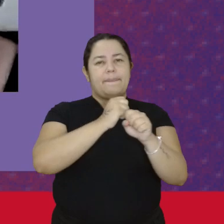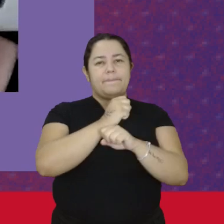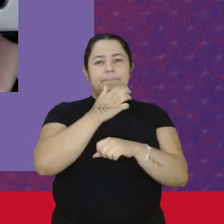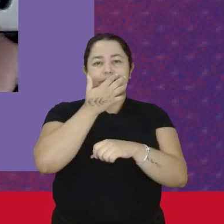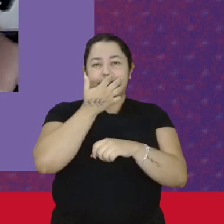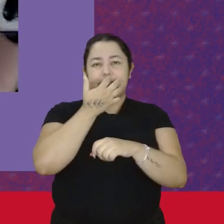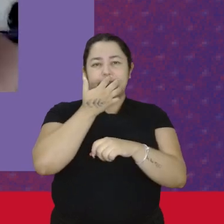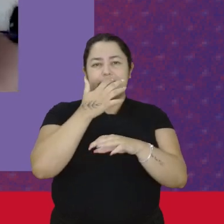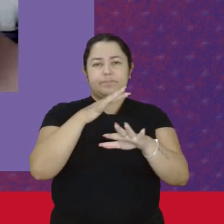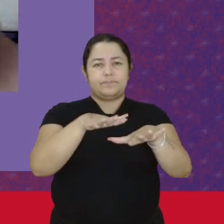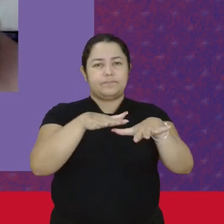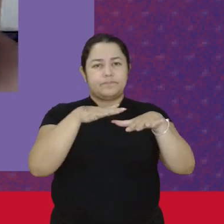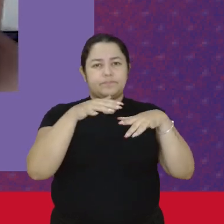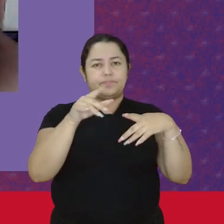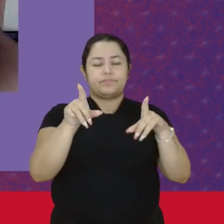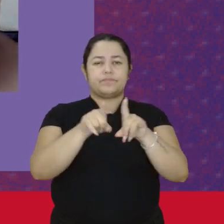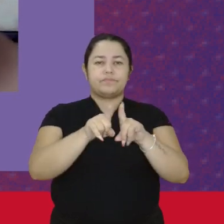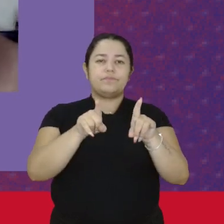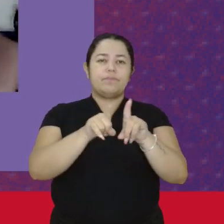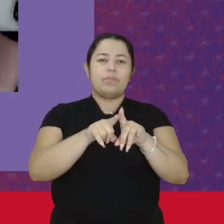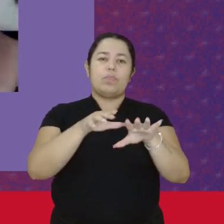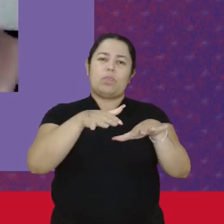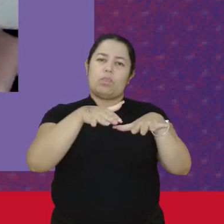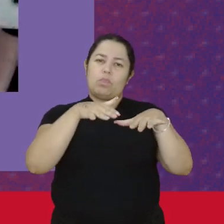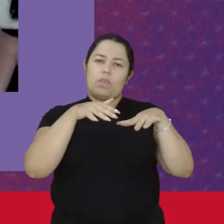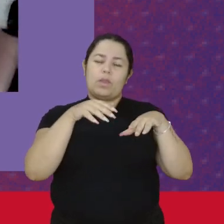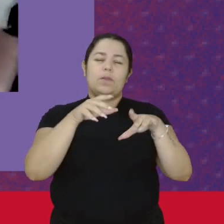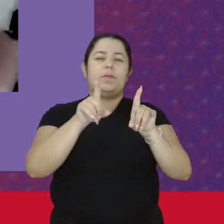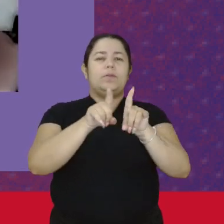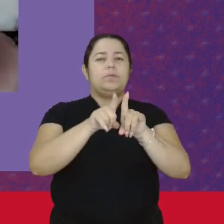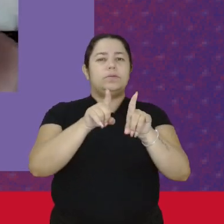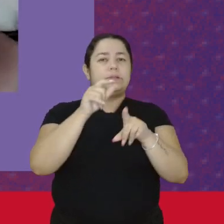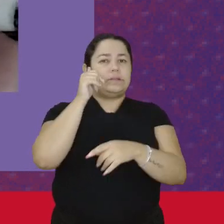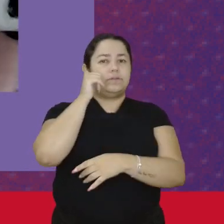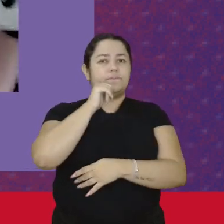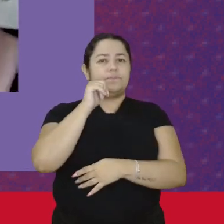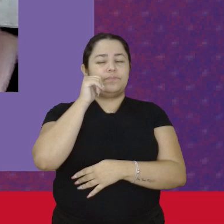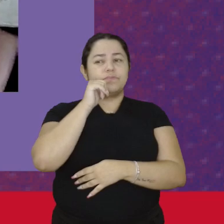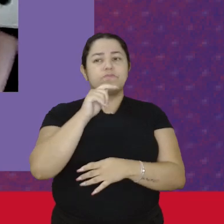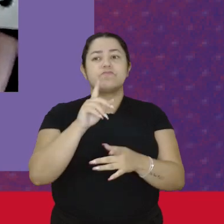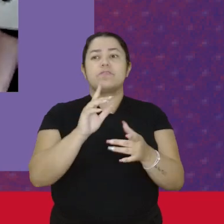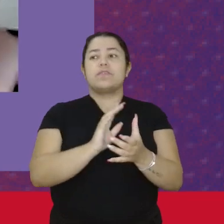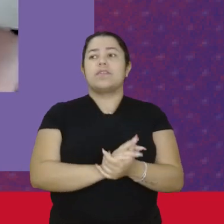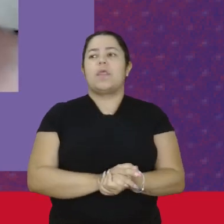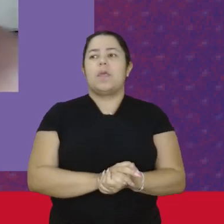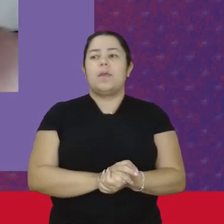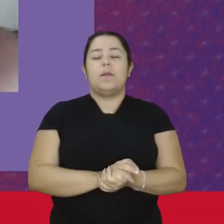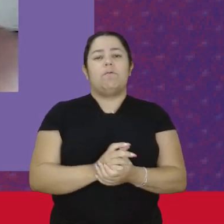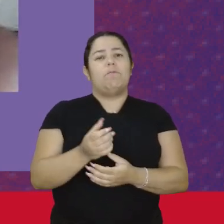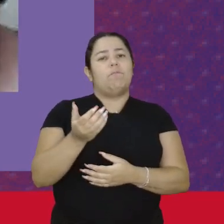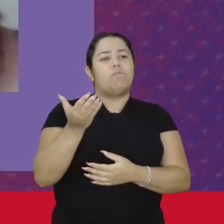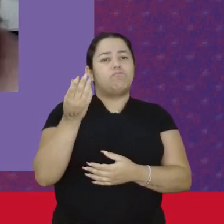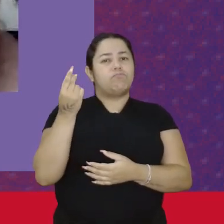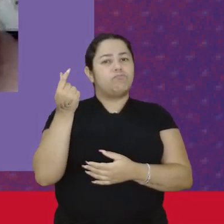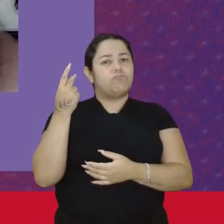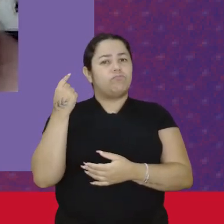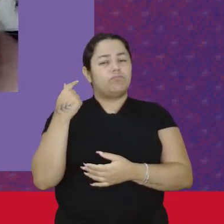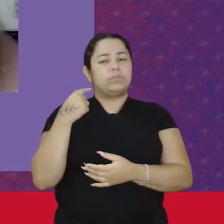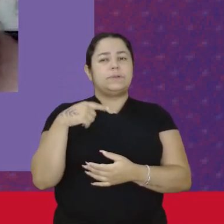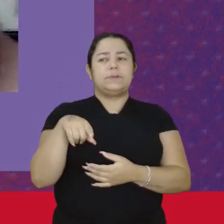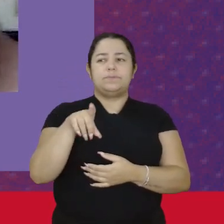um movimento de mulheres, um movimento feminista. Na época a gente